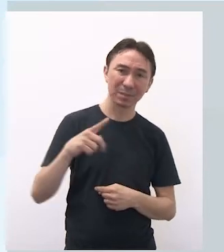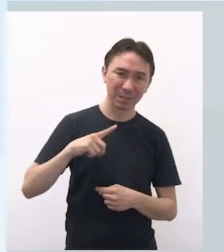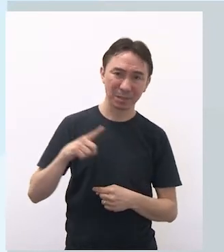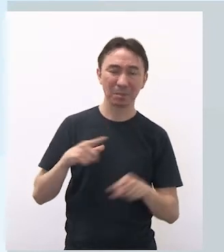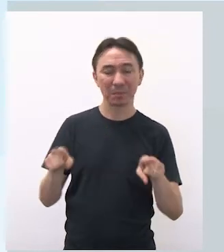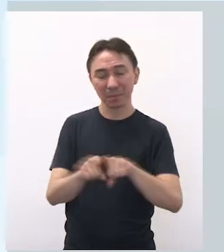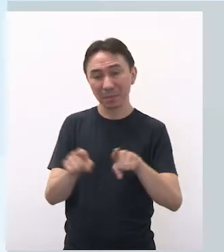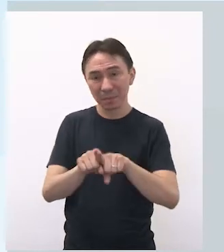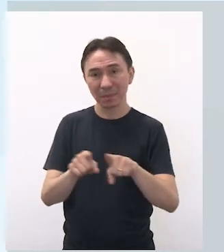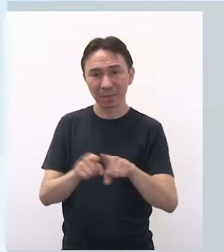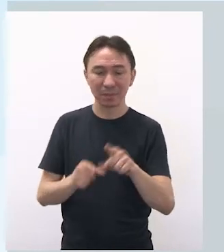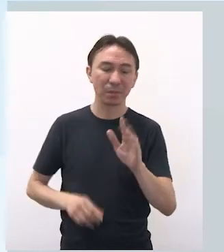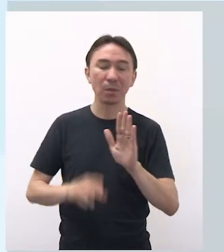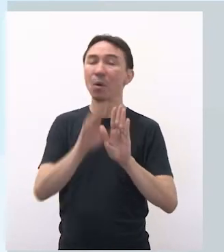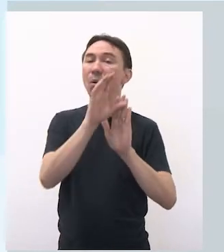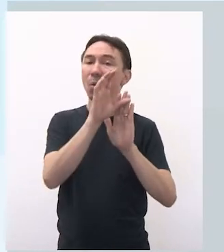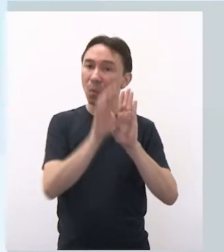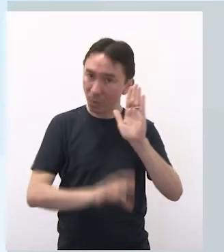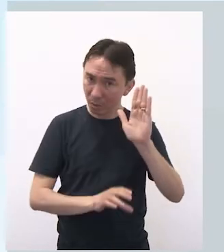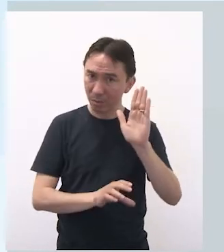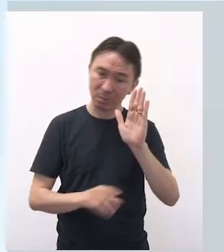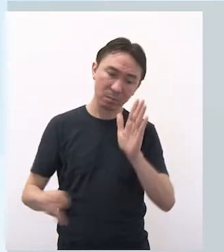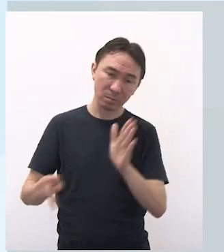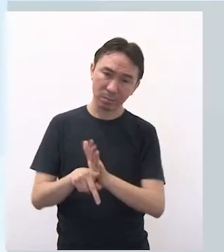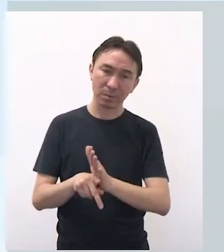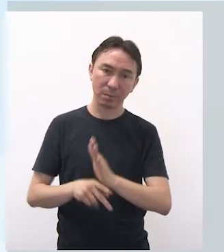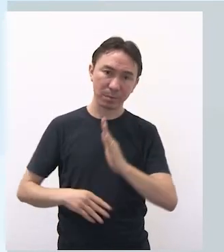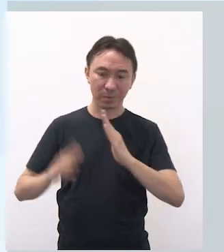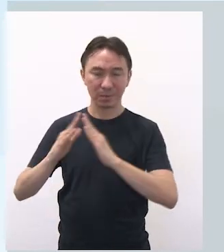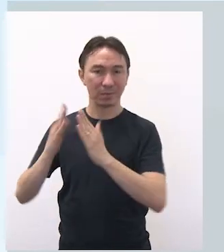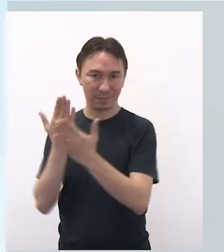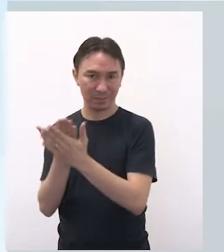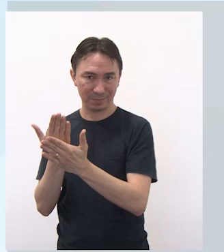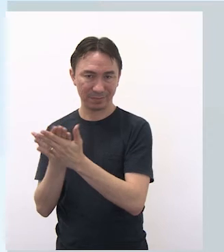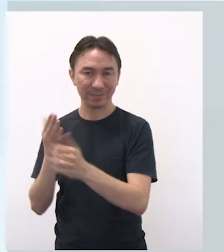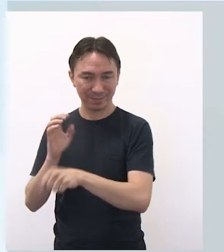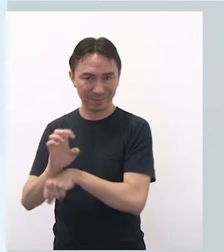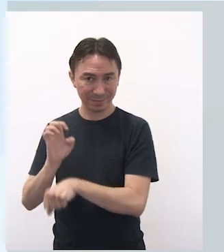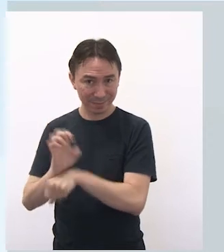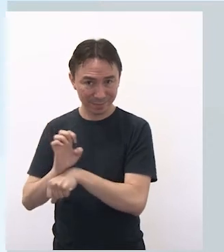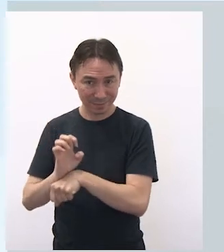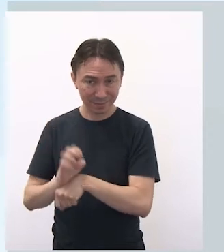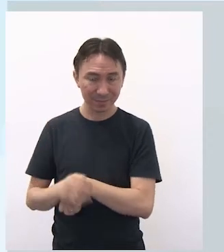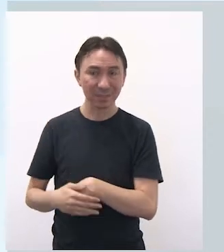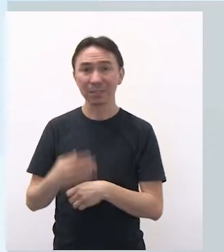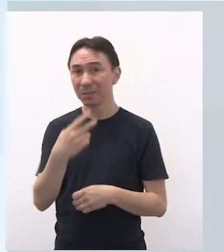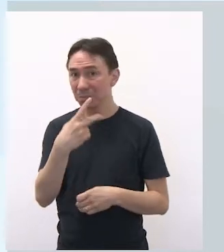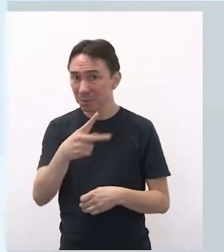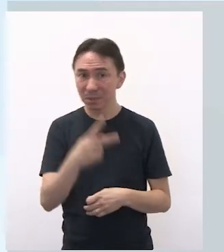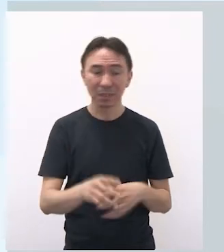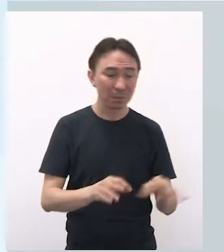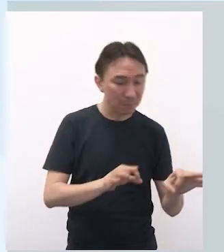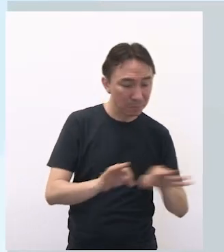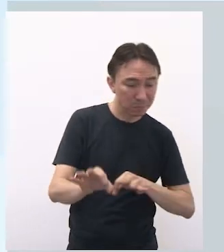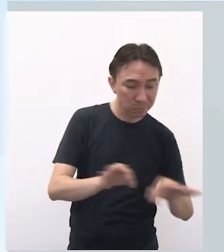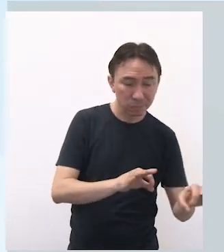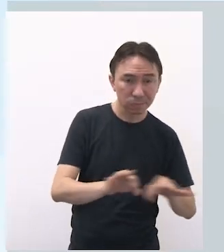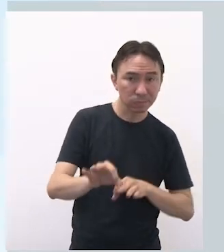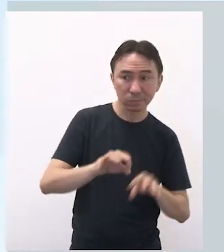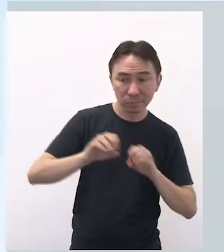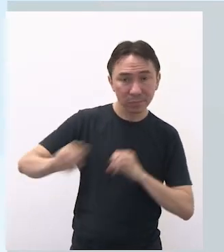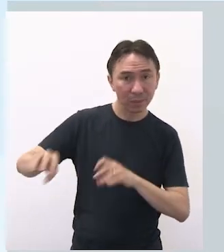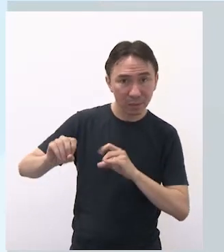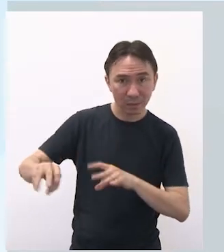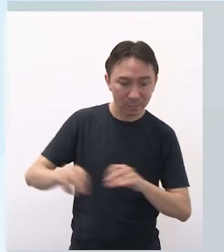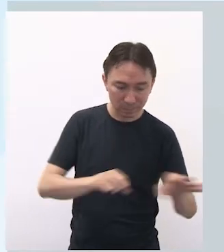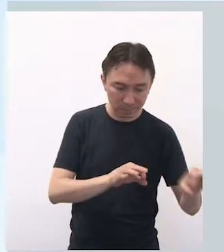os nossos currículos, com o currículo da rede, né? E planeje aulas que sejam aulas pensadas com uma